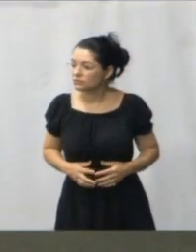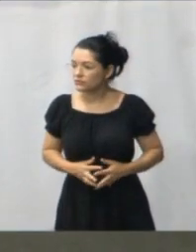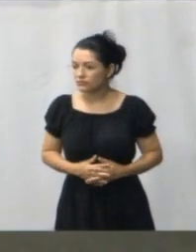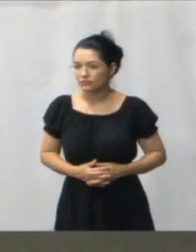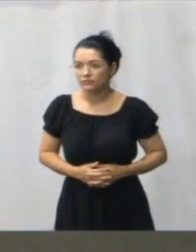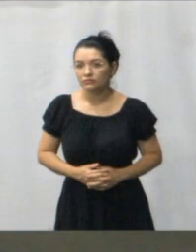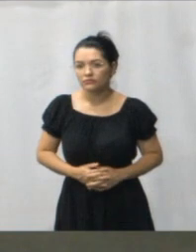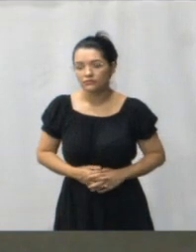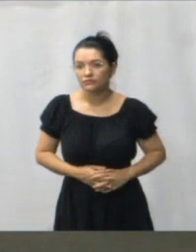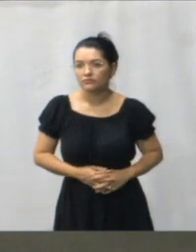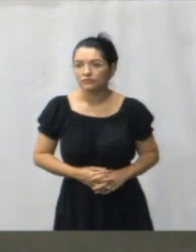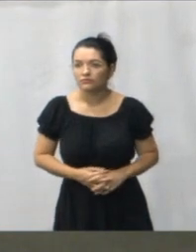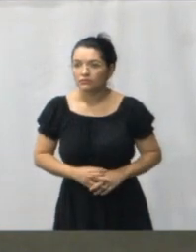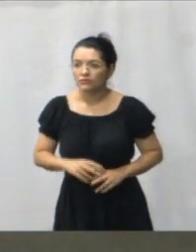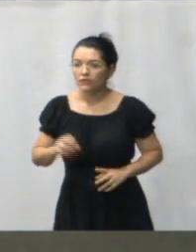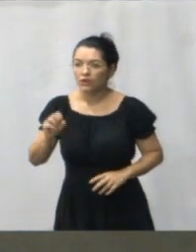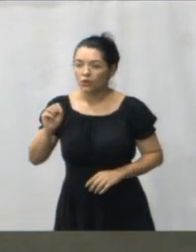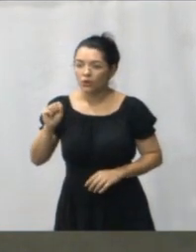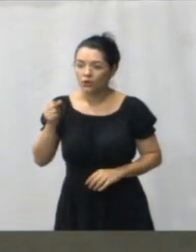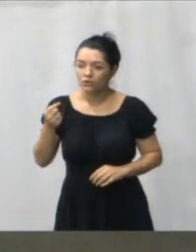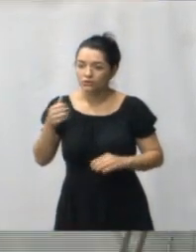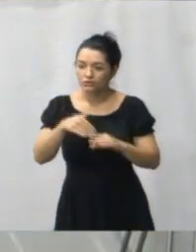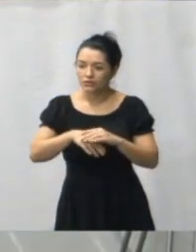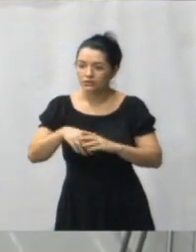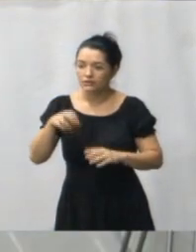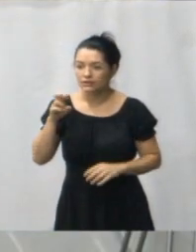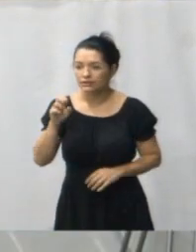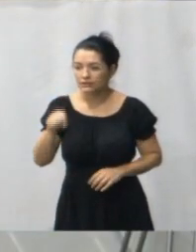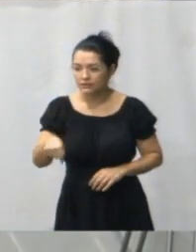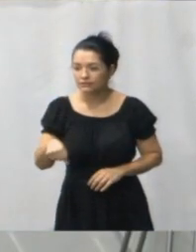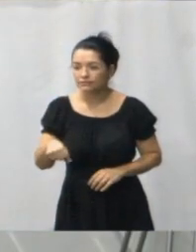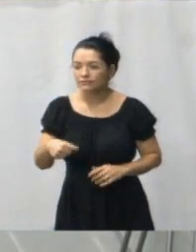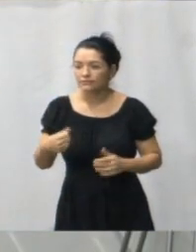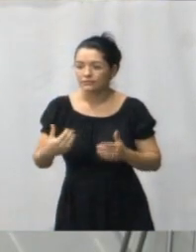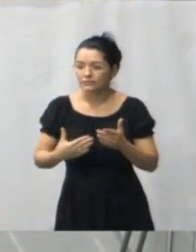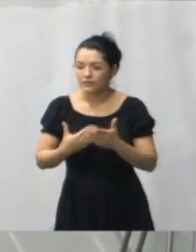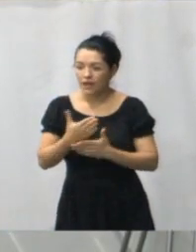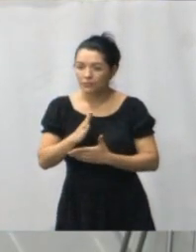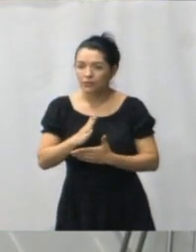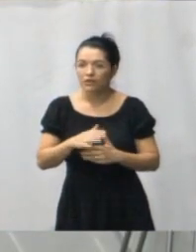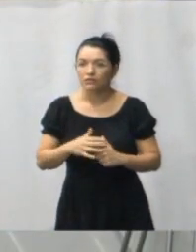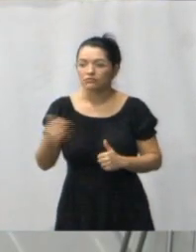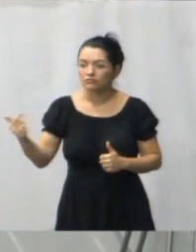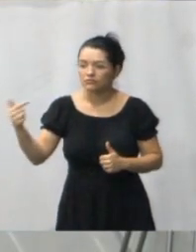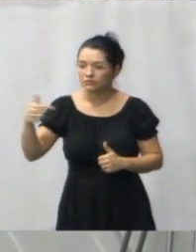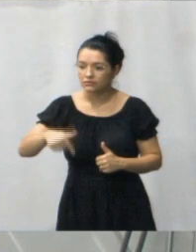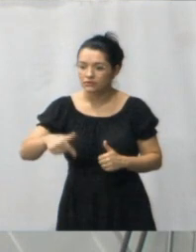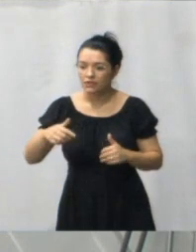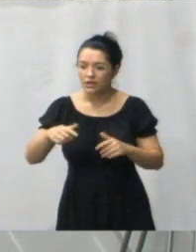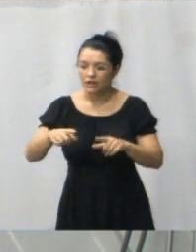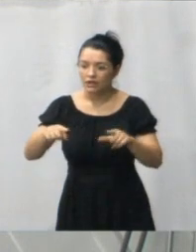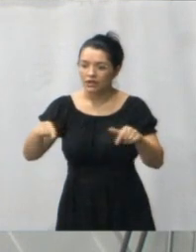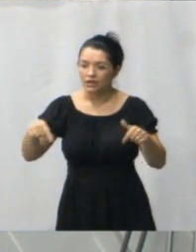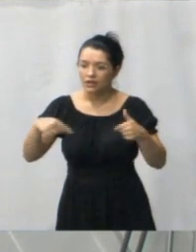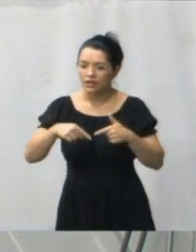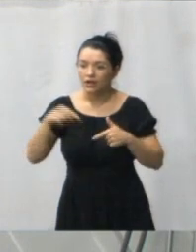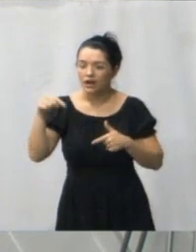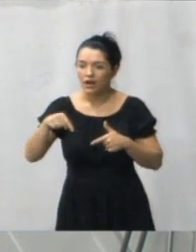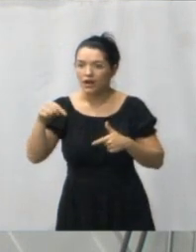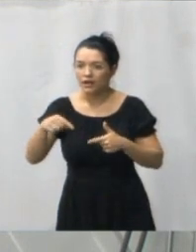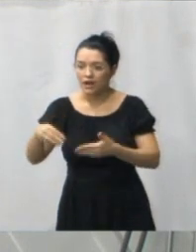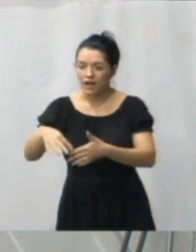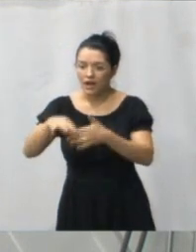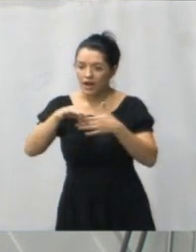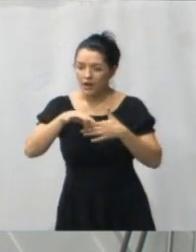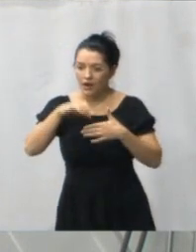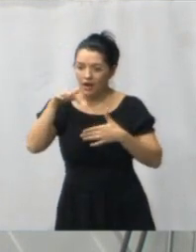8 votos sim, matéria aprovada. Venha plenário. Após tramitado pela comissão representativa, podendo